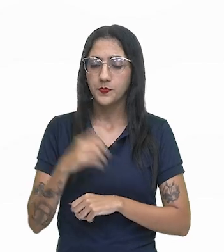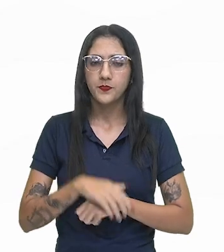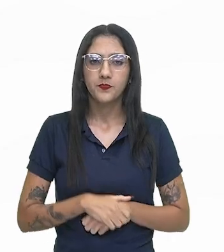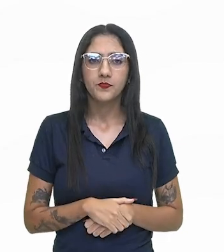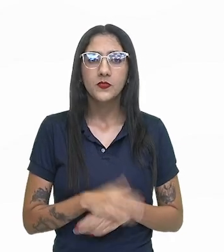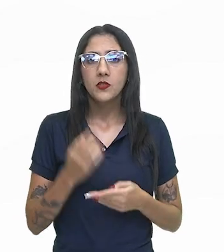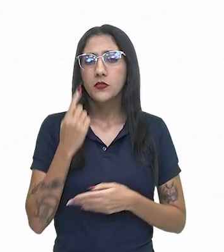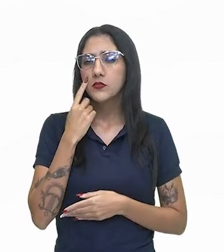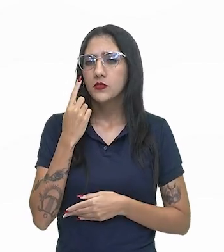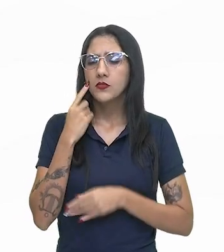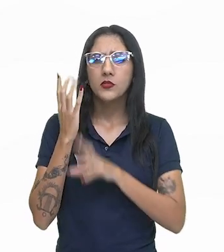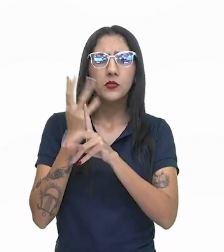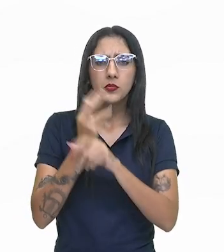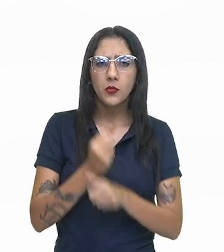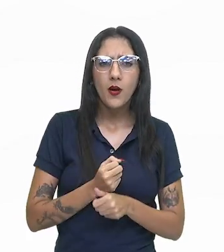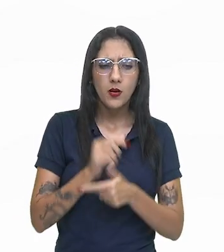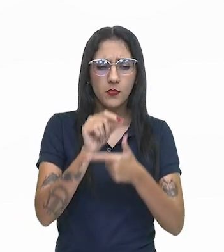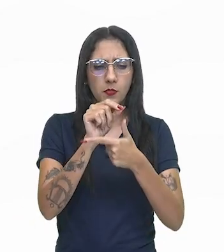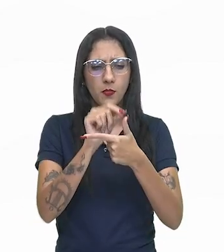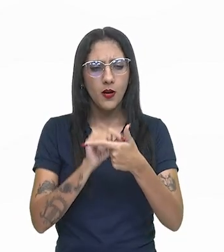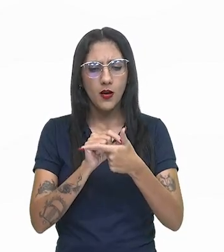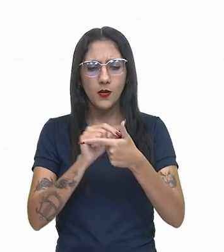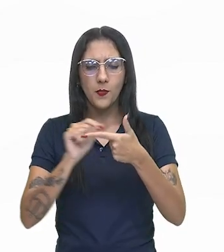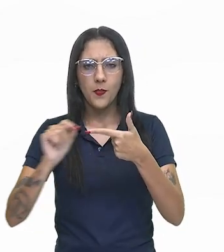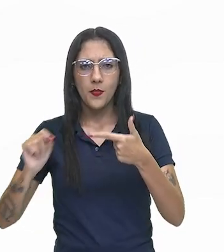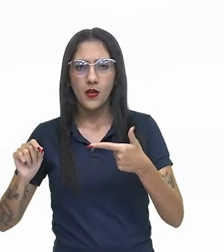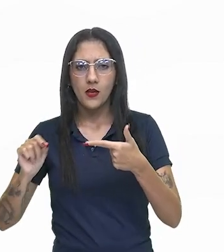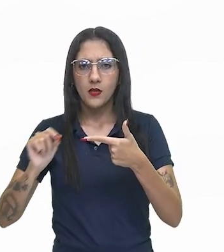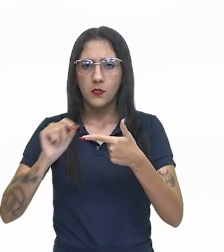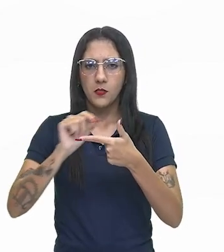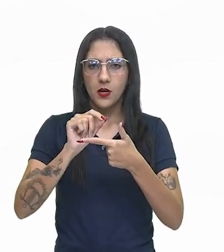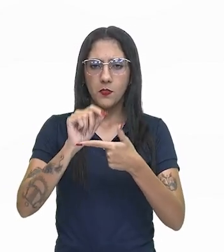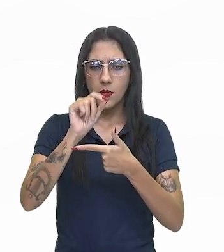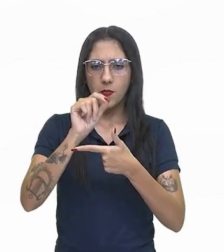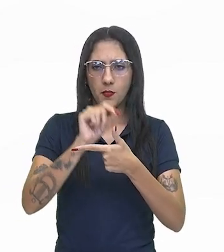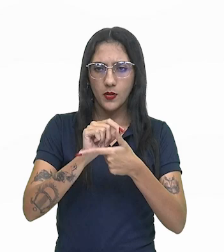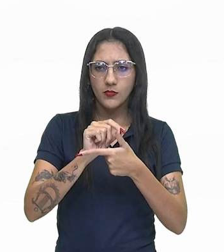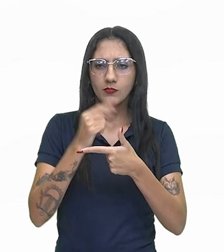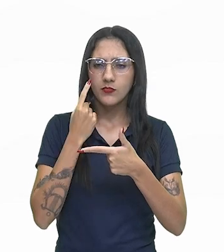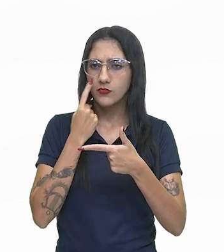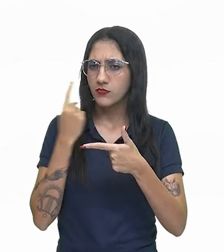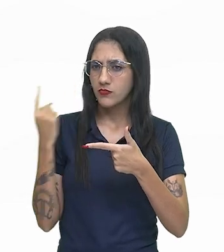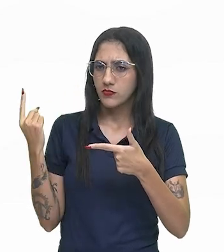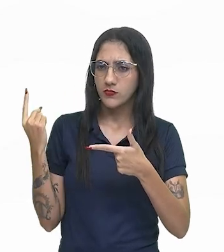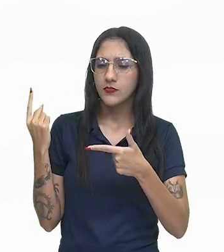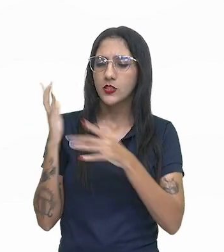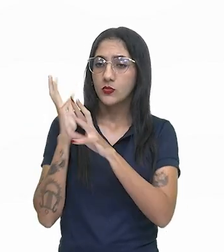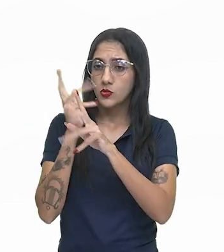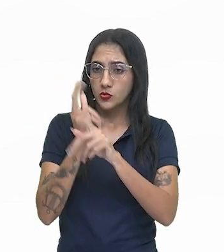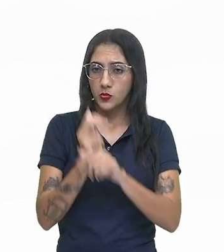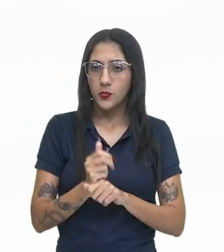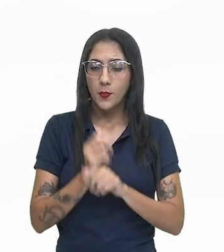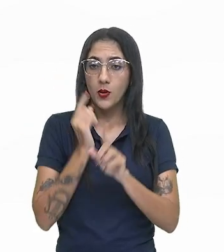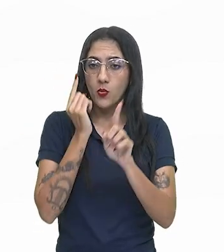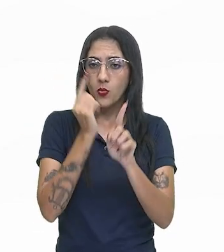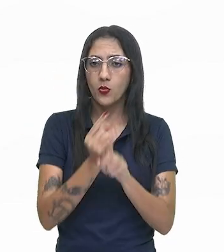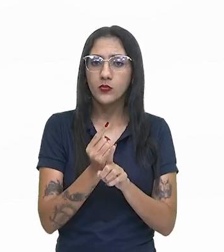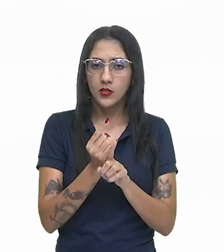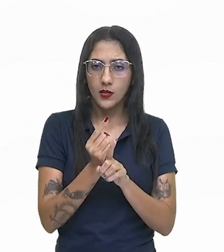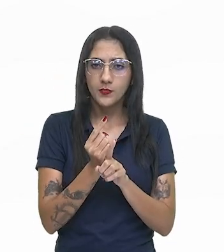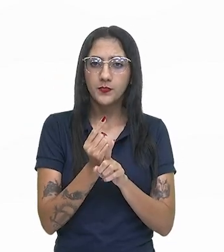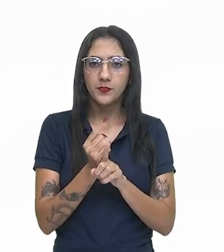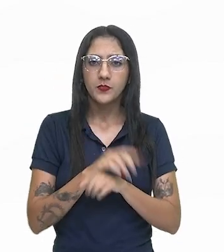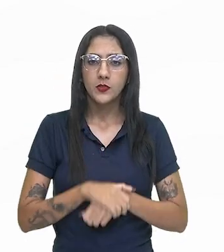somar 1 centímetro, com 3 centímetros, com 5,5 centímetros e 3,5 centímetros, totalizando